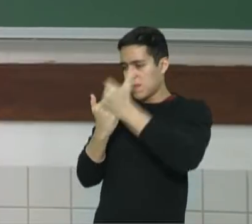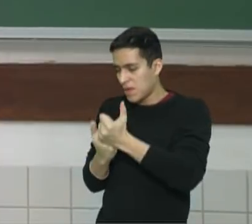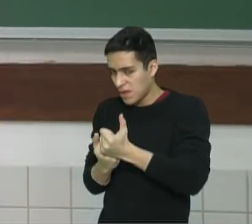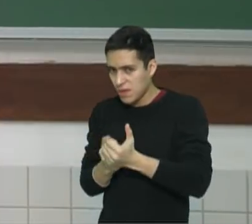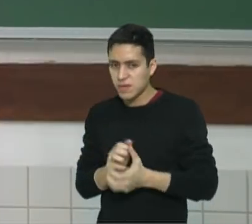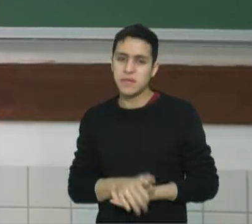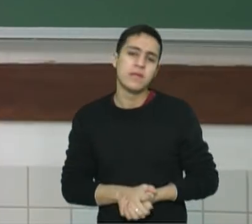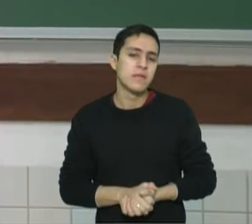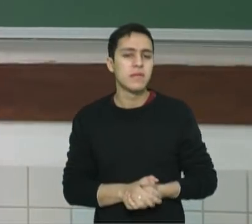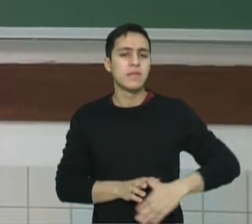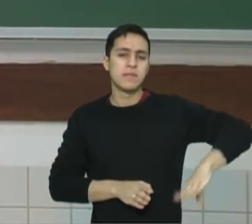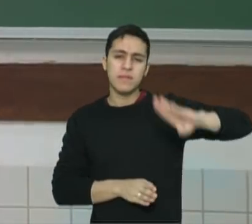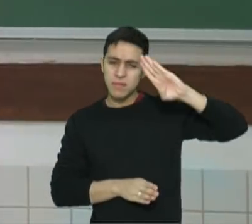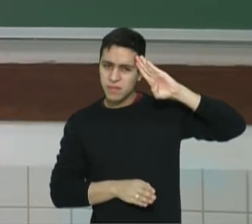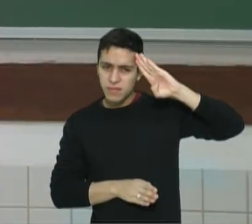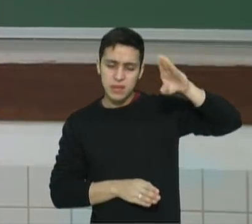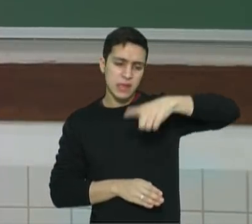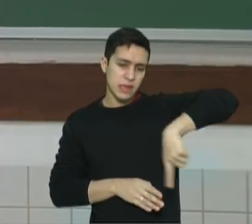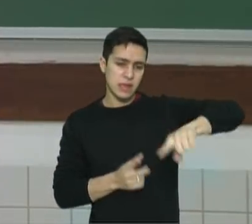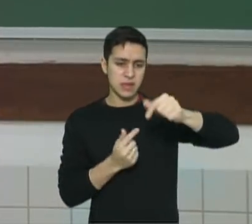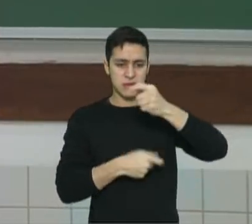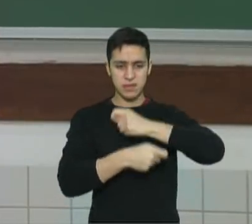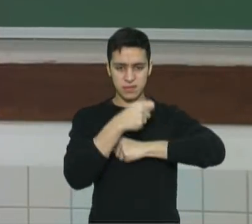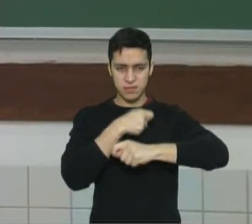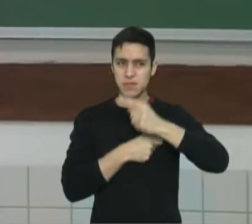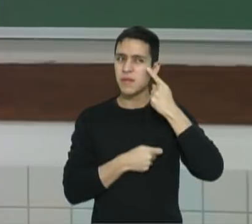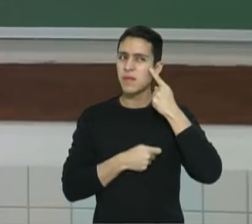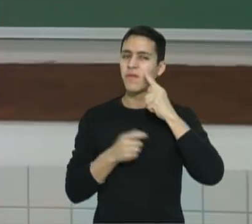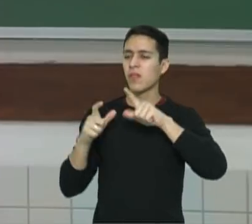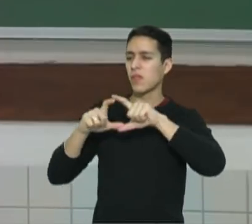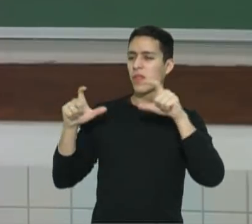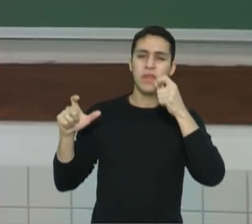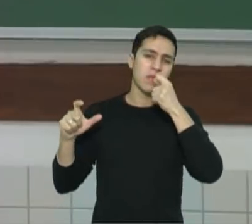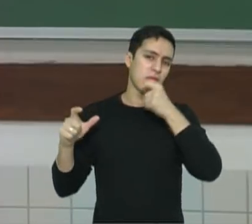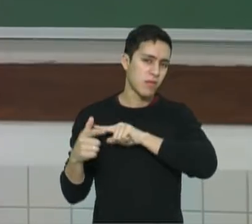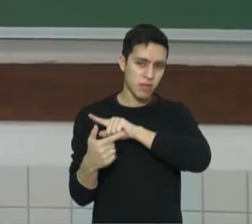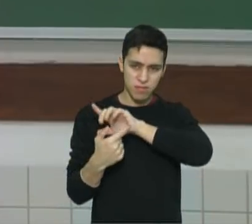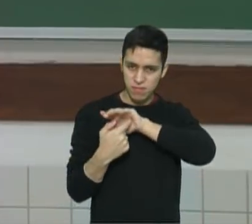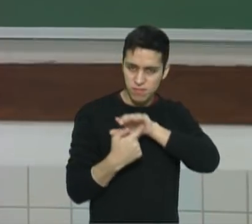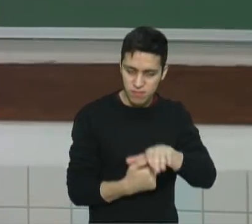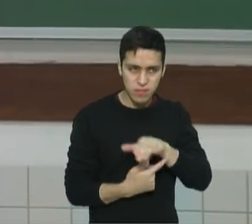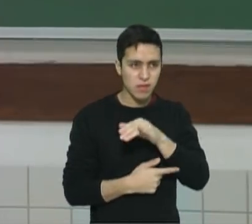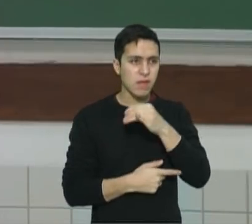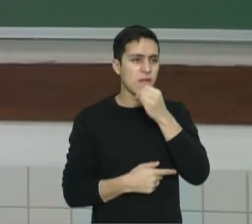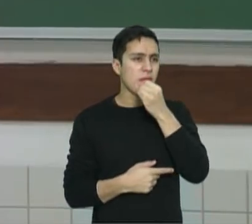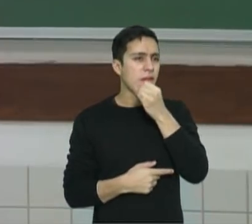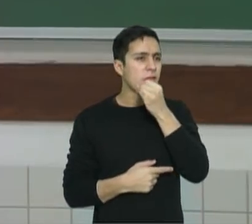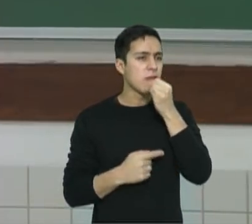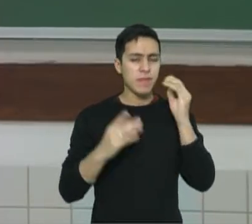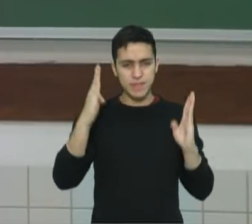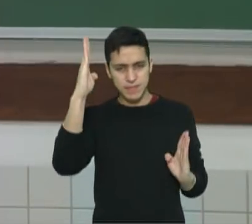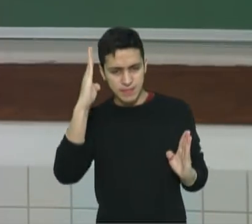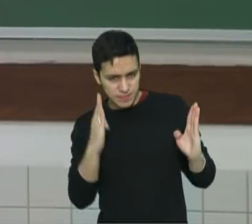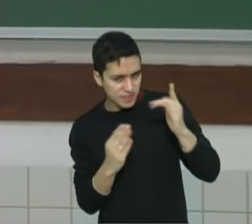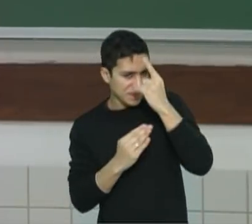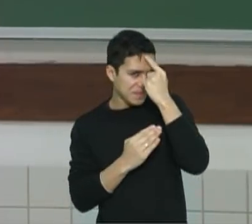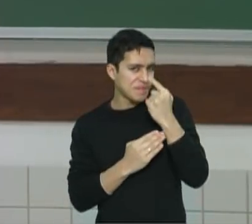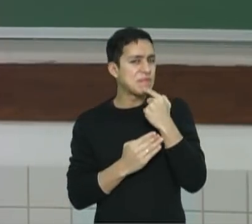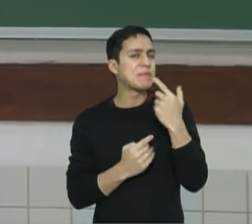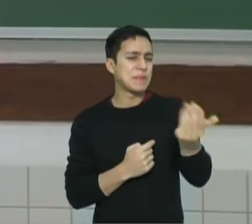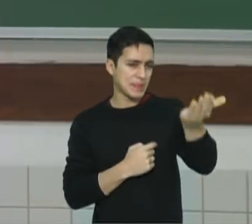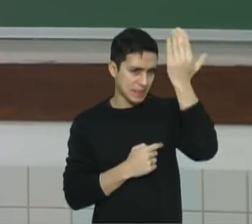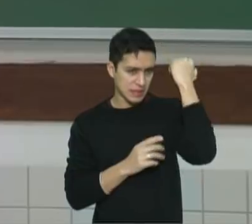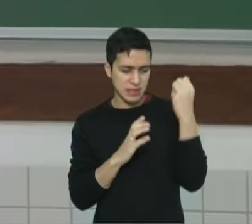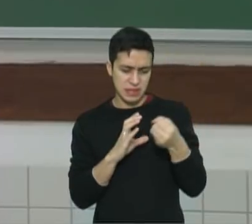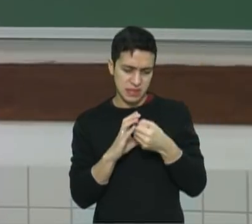fortes, principalmente economicamente. Veja que a charge até mostra um perfil bem da época, com algumas características